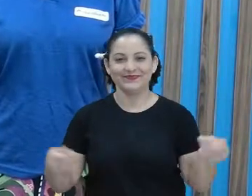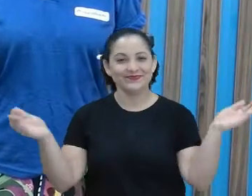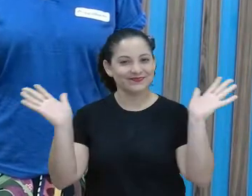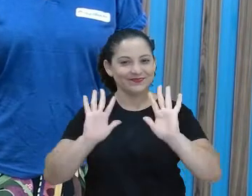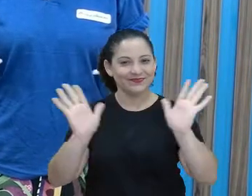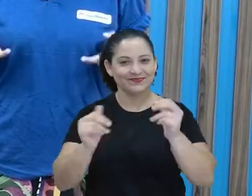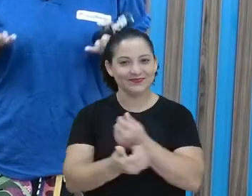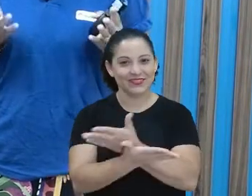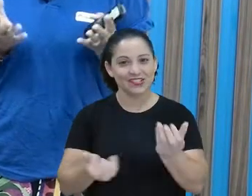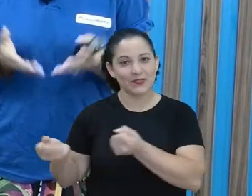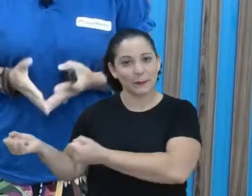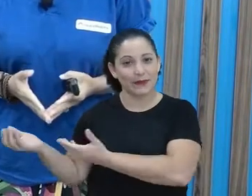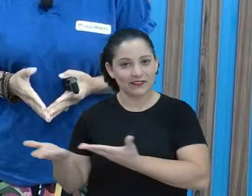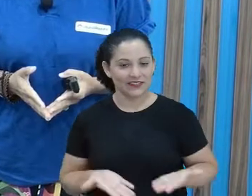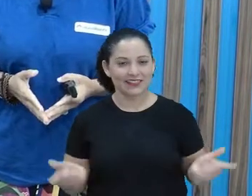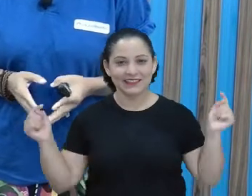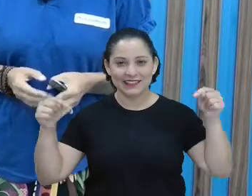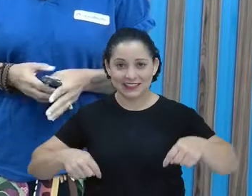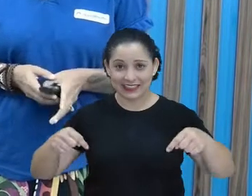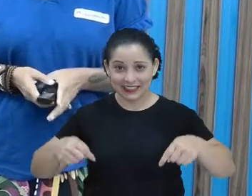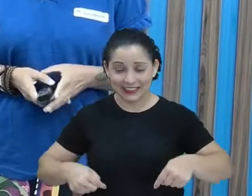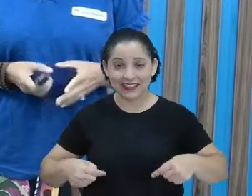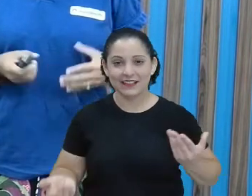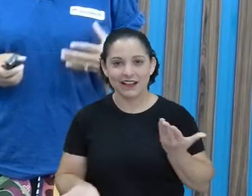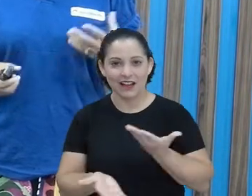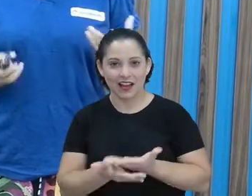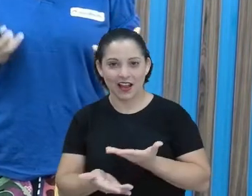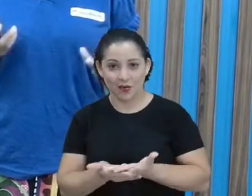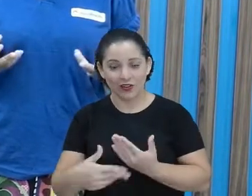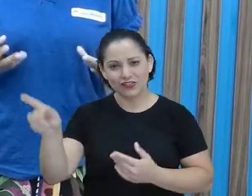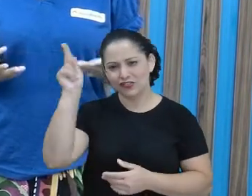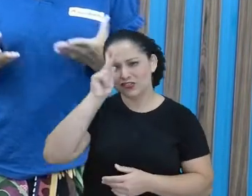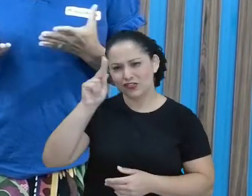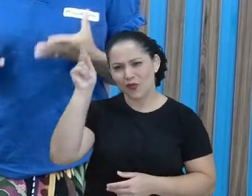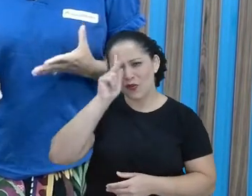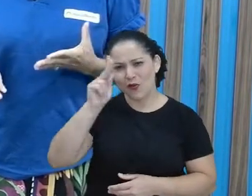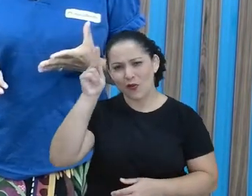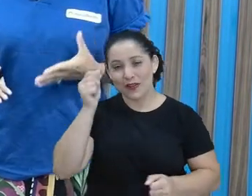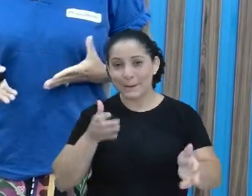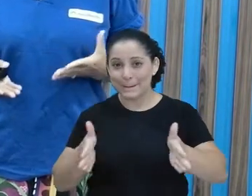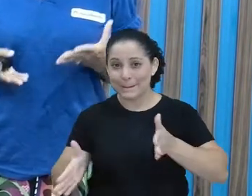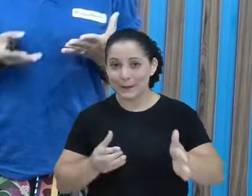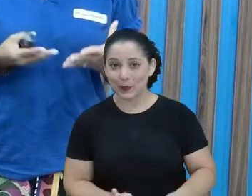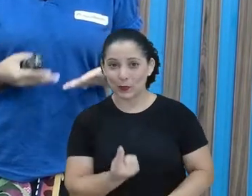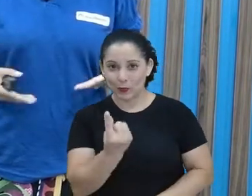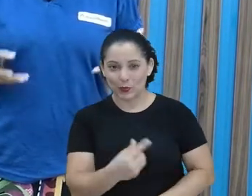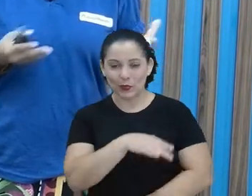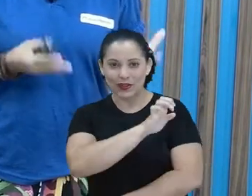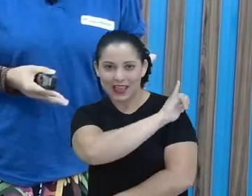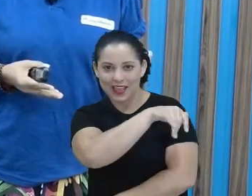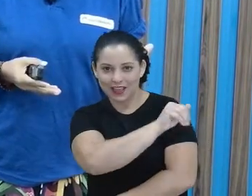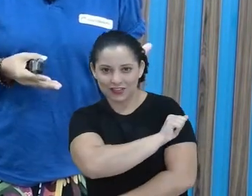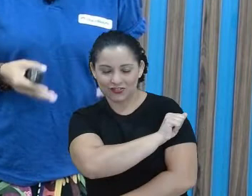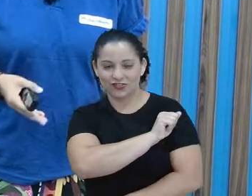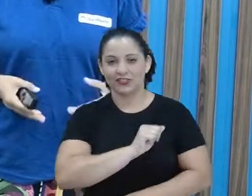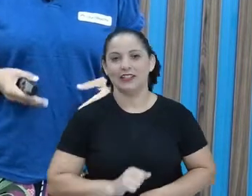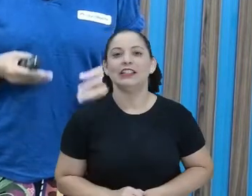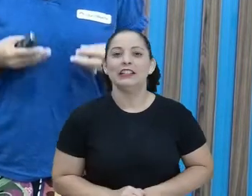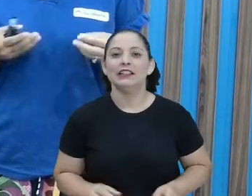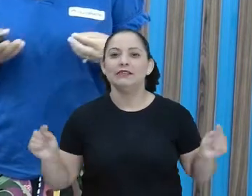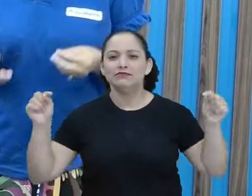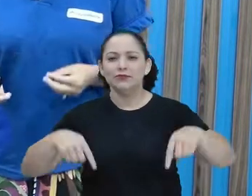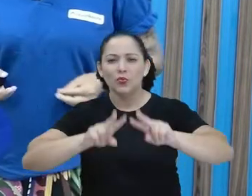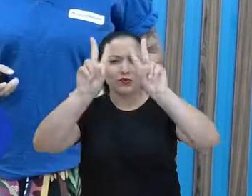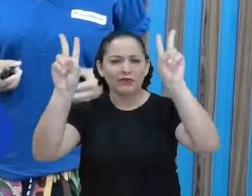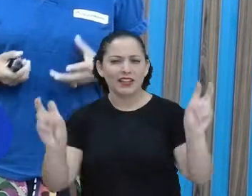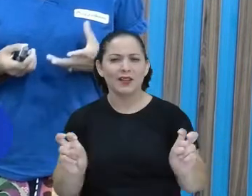Oi pessoal, bem-vindos e bem-vindas a mais uma aula de História da primeira fase da educação de jovens e adultos. O nosso